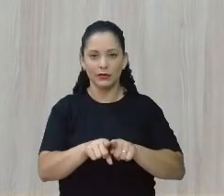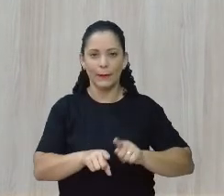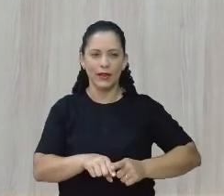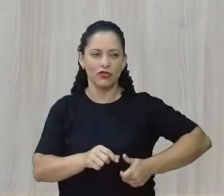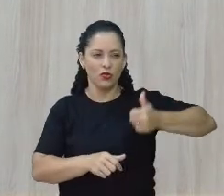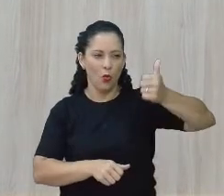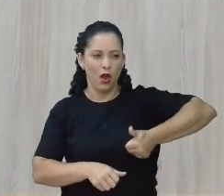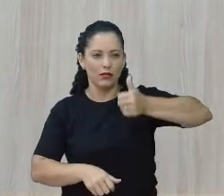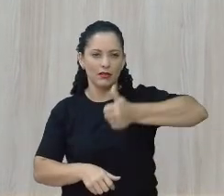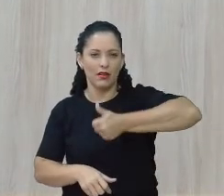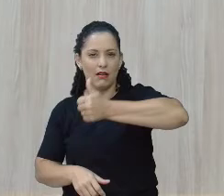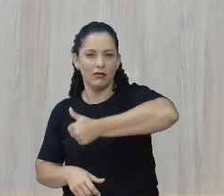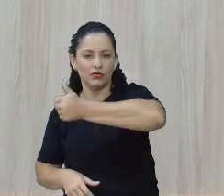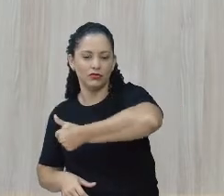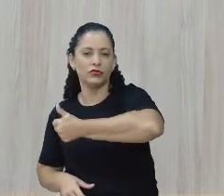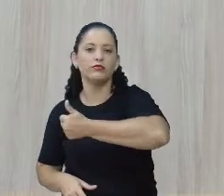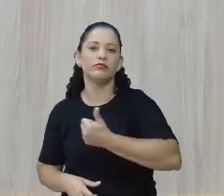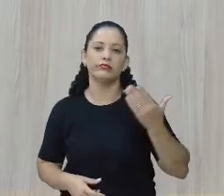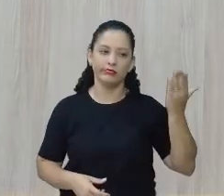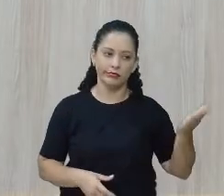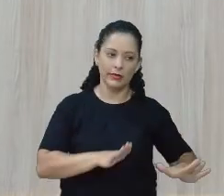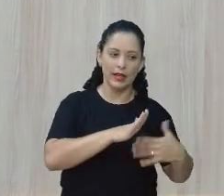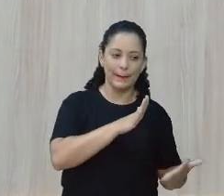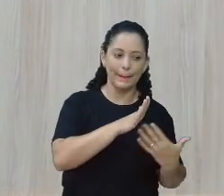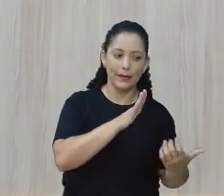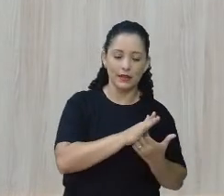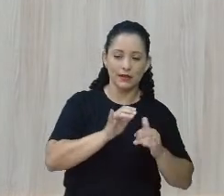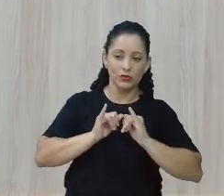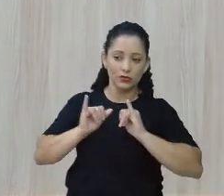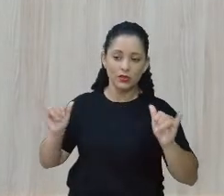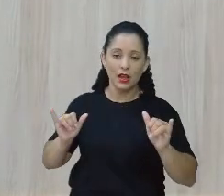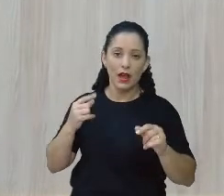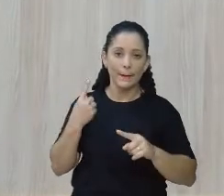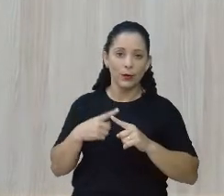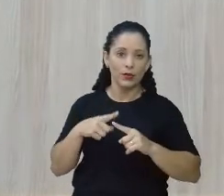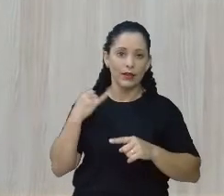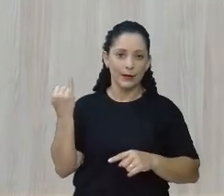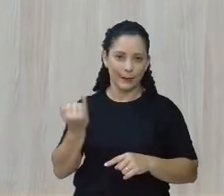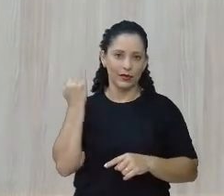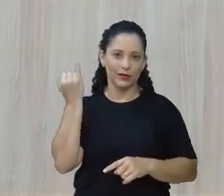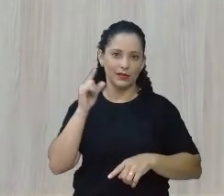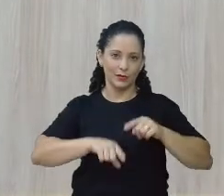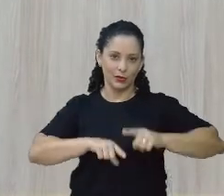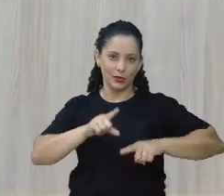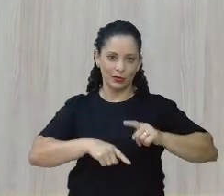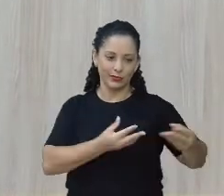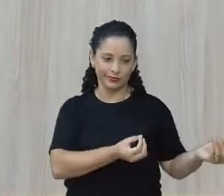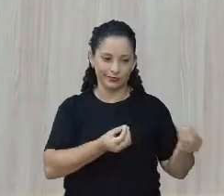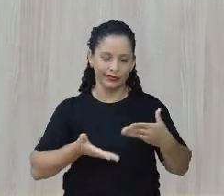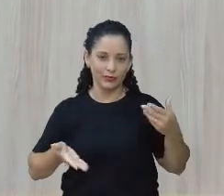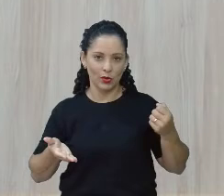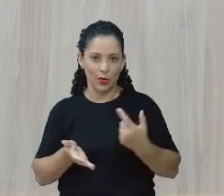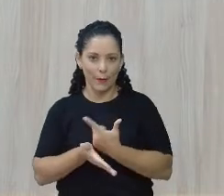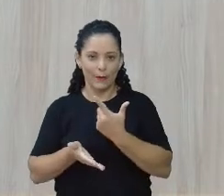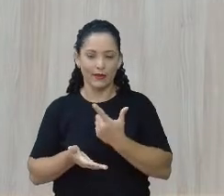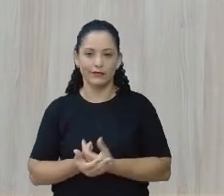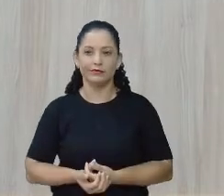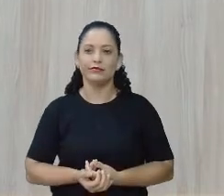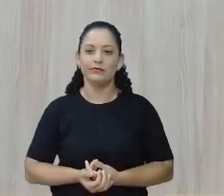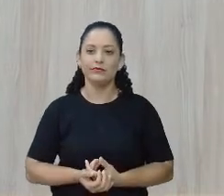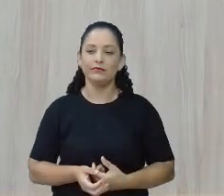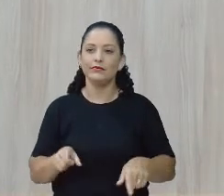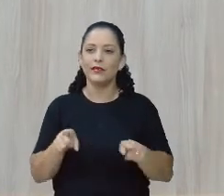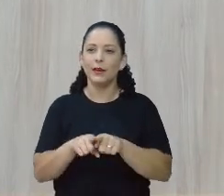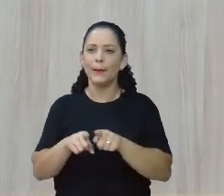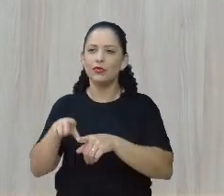que o anúncio publicitário vai dar conta de fazer para dizer por que aquele produto é importante para a sua vida, tá certo? Dos direitos